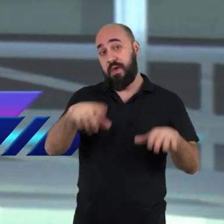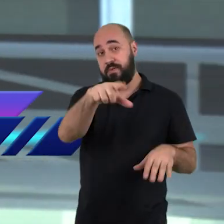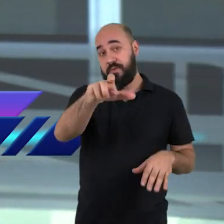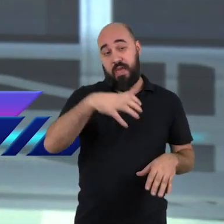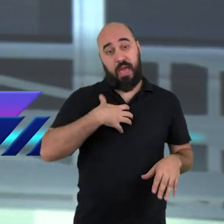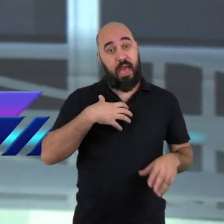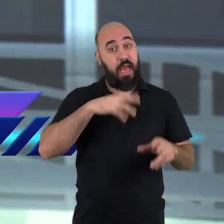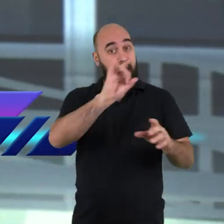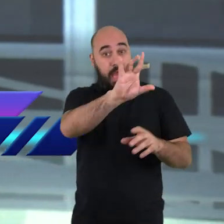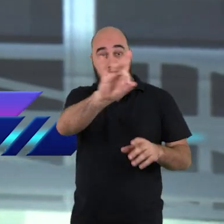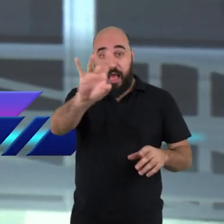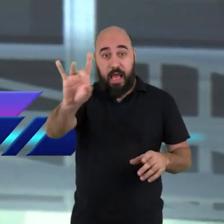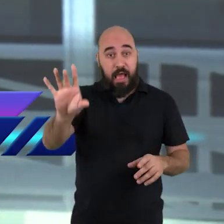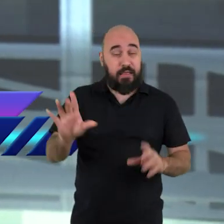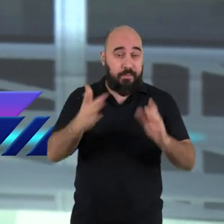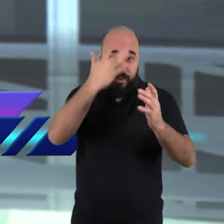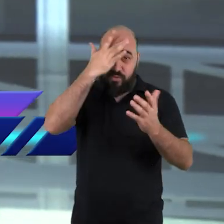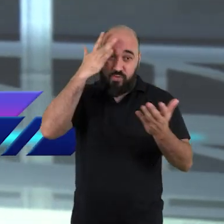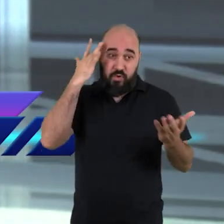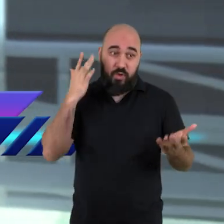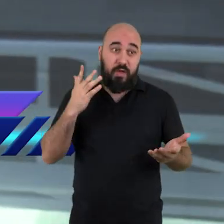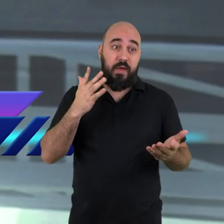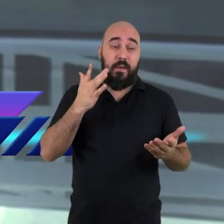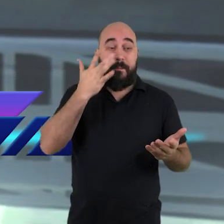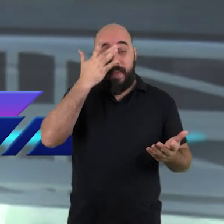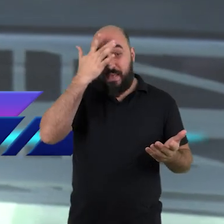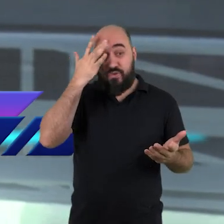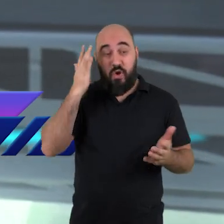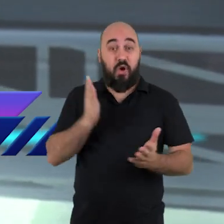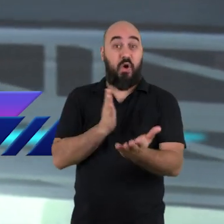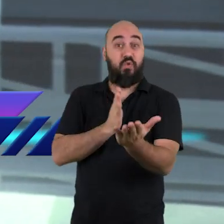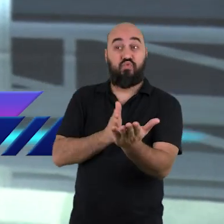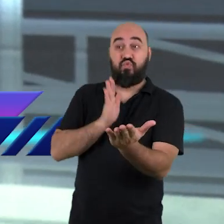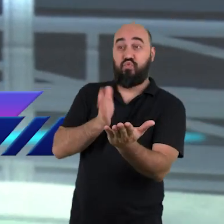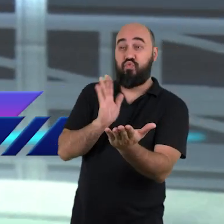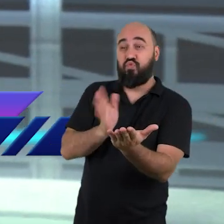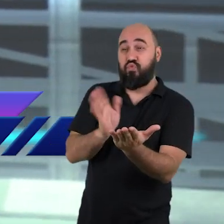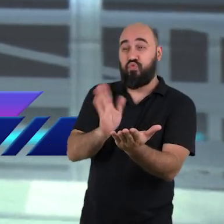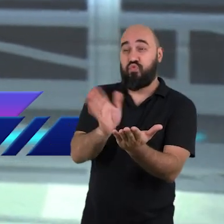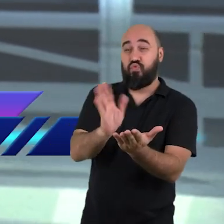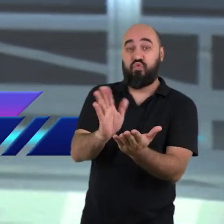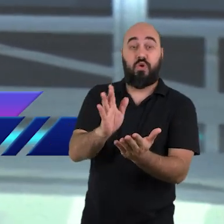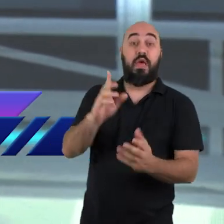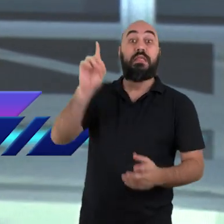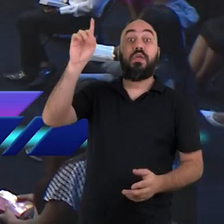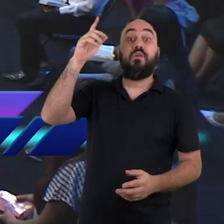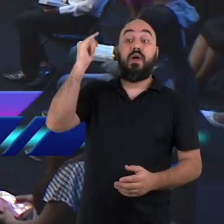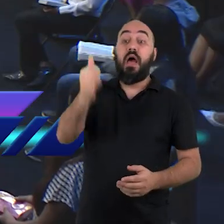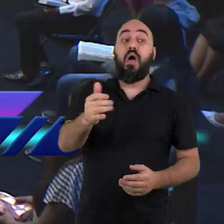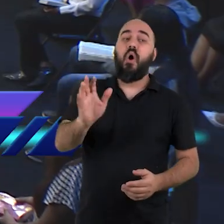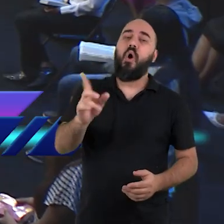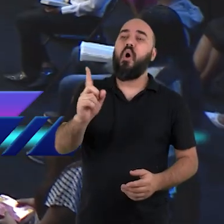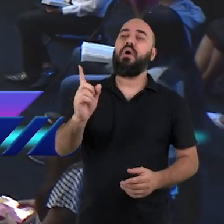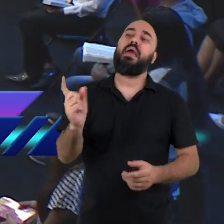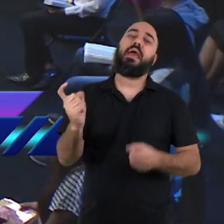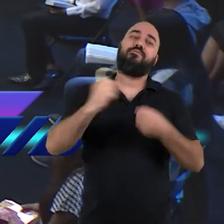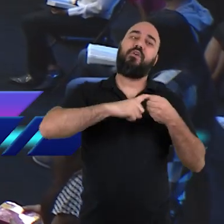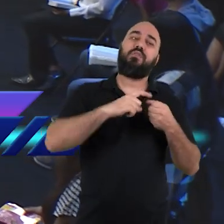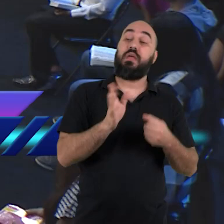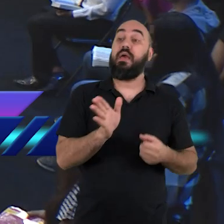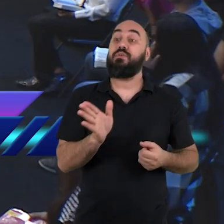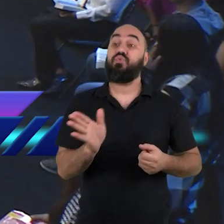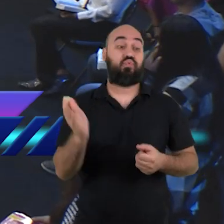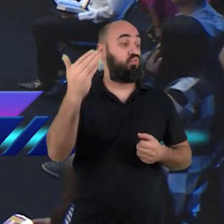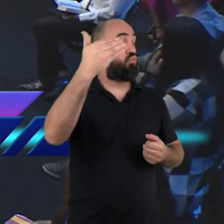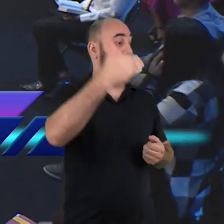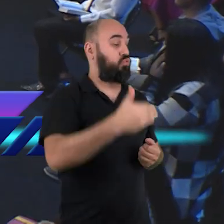são dramáticas. Há pessoas que estavam caminhando numa direção, literalmente numa direção, e Deus fala assim: não é por aí, é do outro lado.